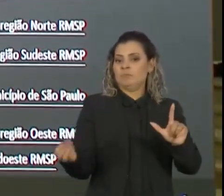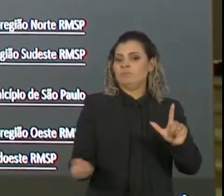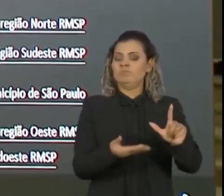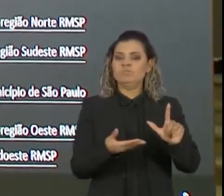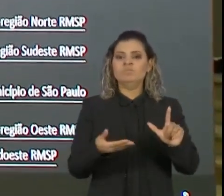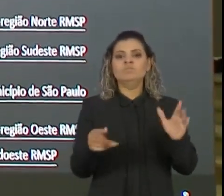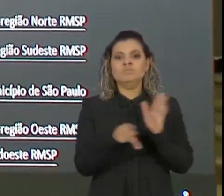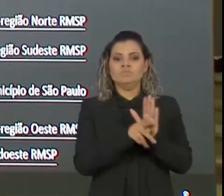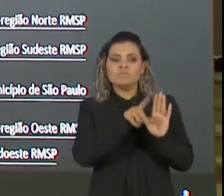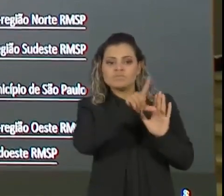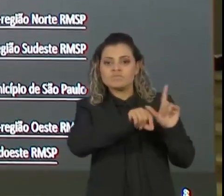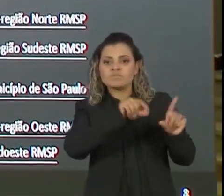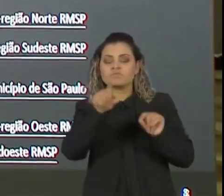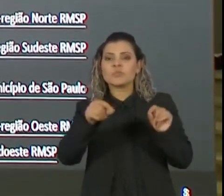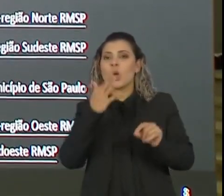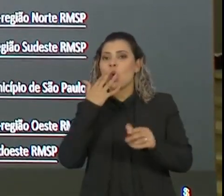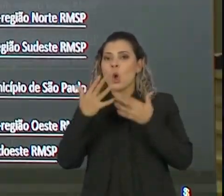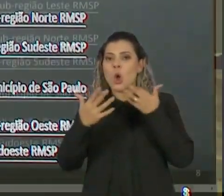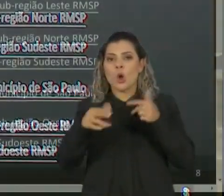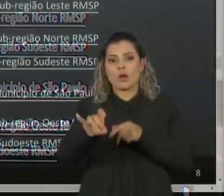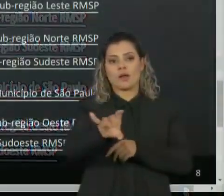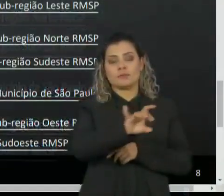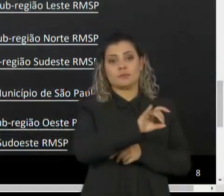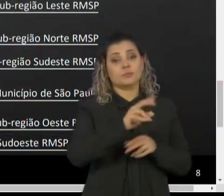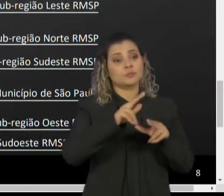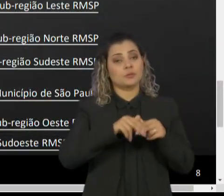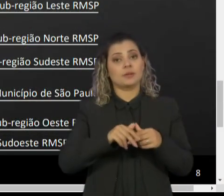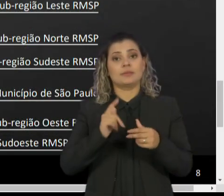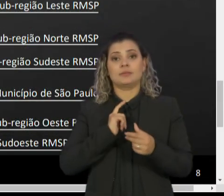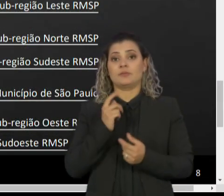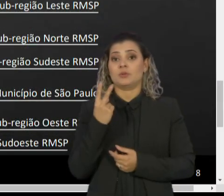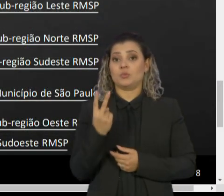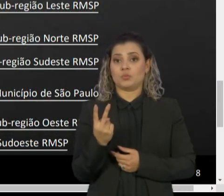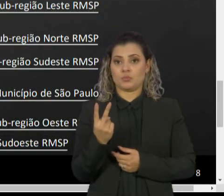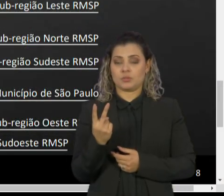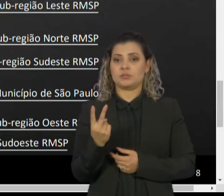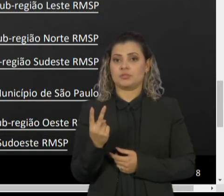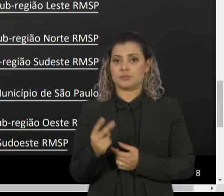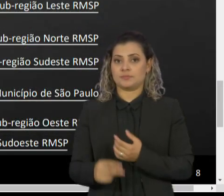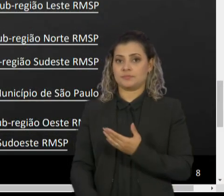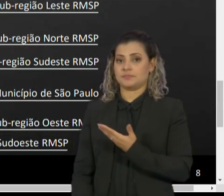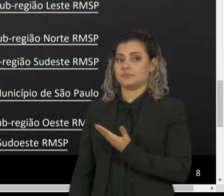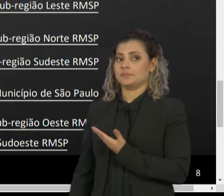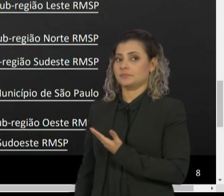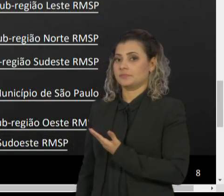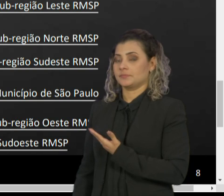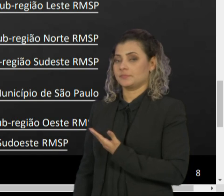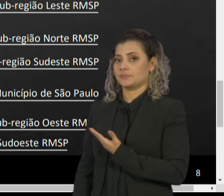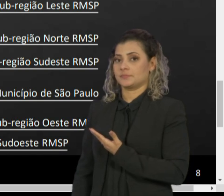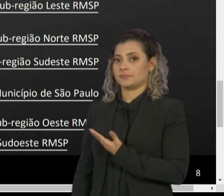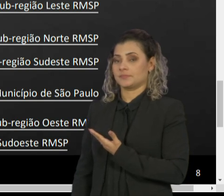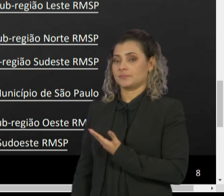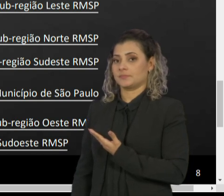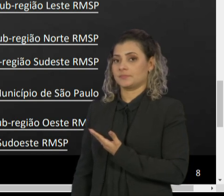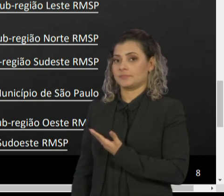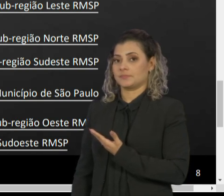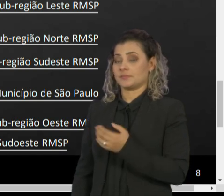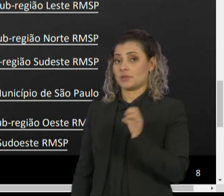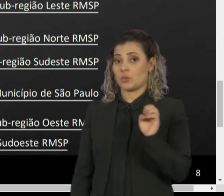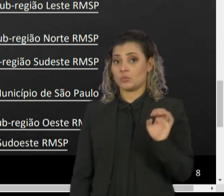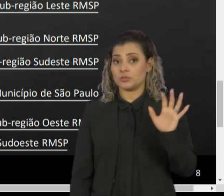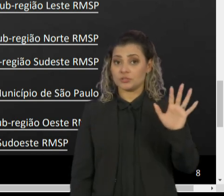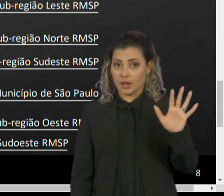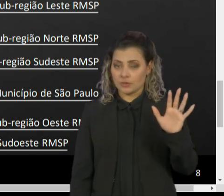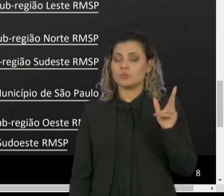da classificação, dado a piora em 2 regiões. Então, nós temos agora, a maior parte do estado permanece